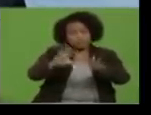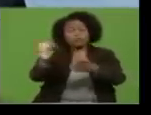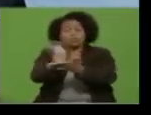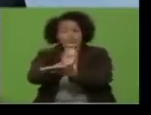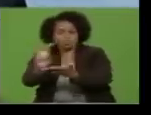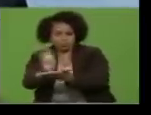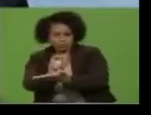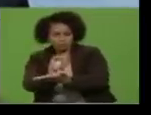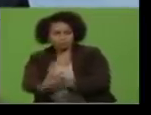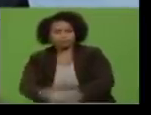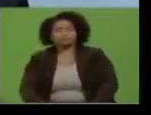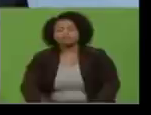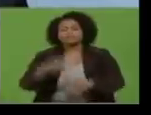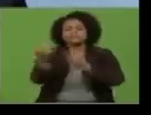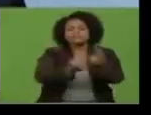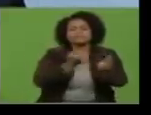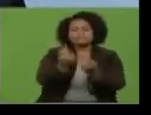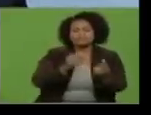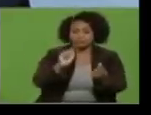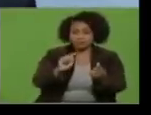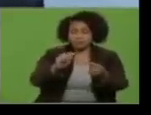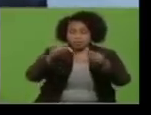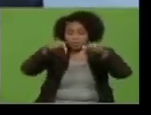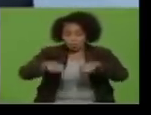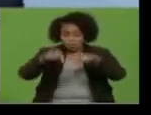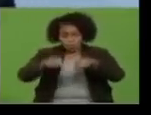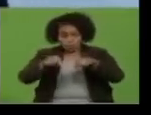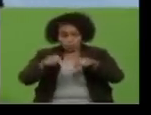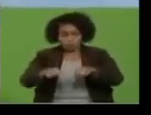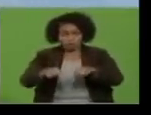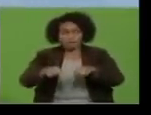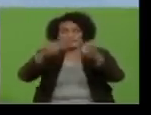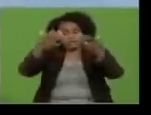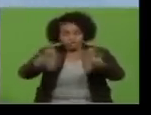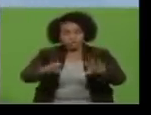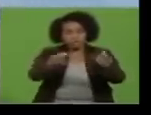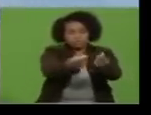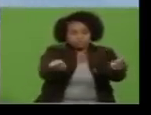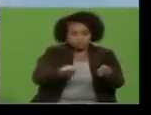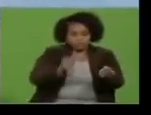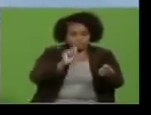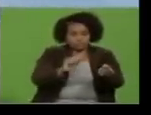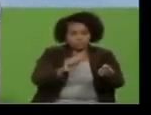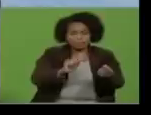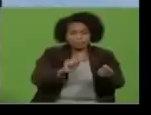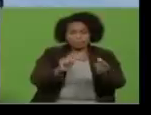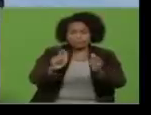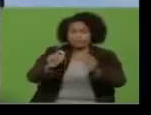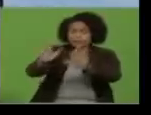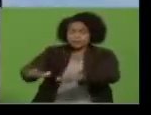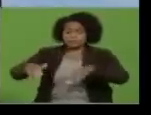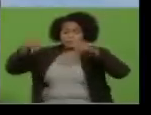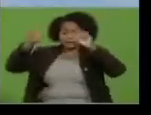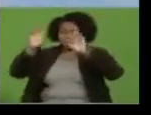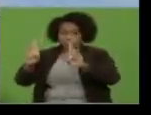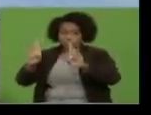Neste contexto, ainda hoje, enviei para a apreciação da Assembleia da República